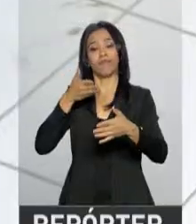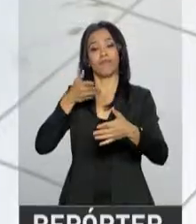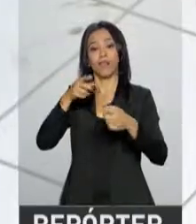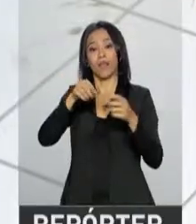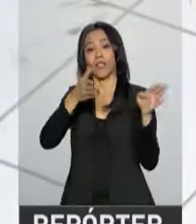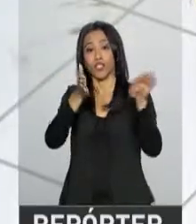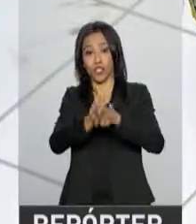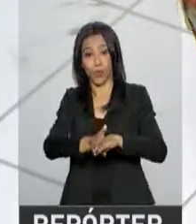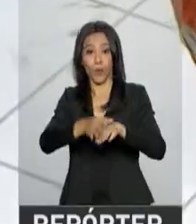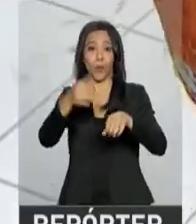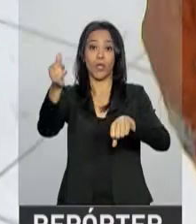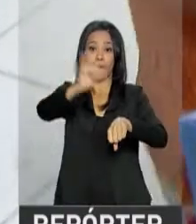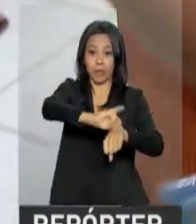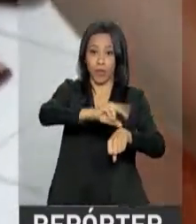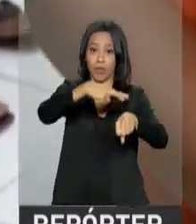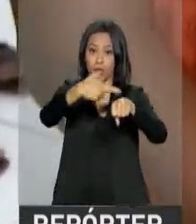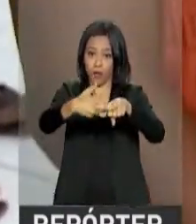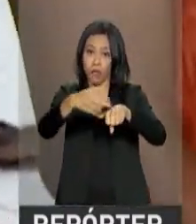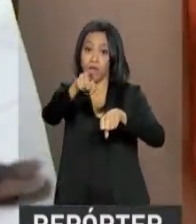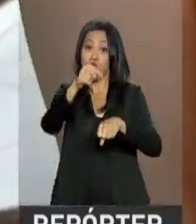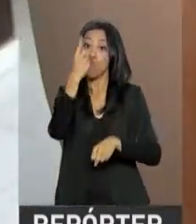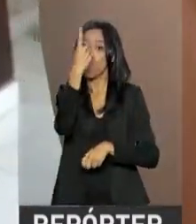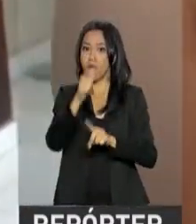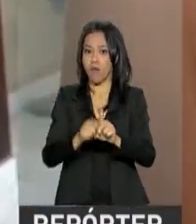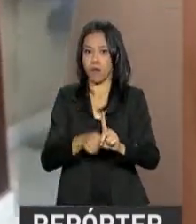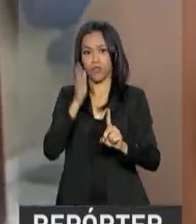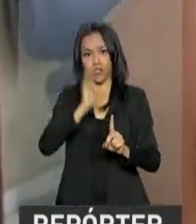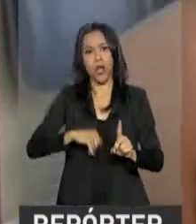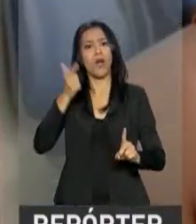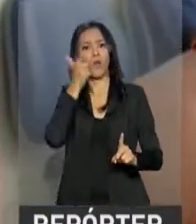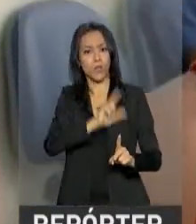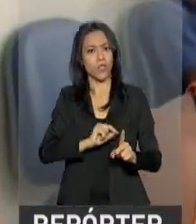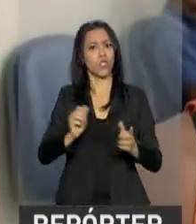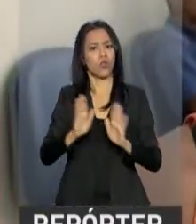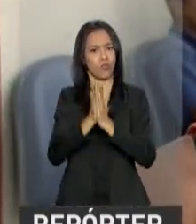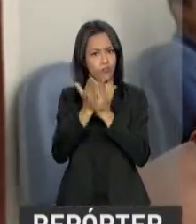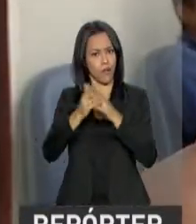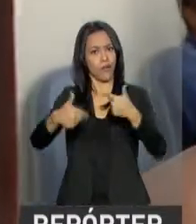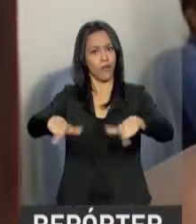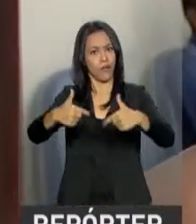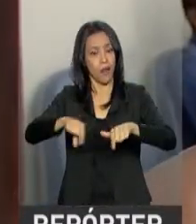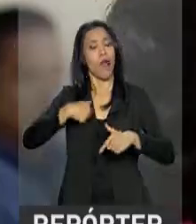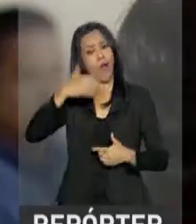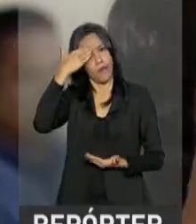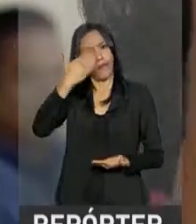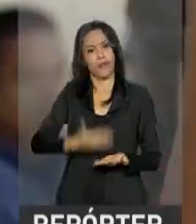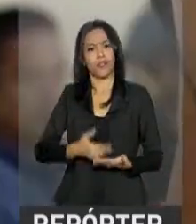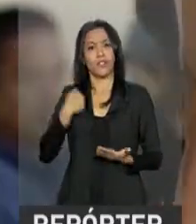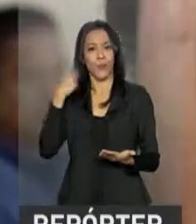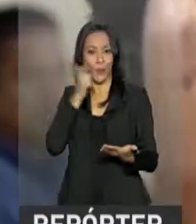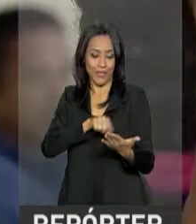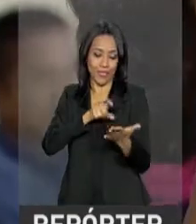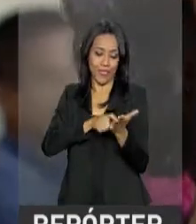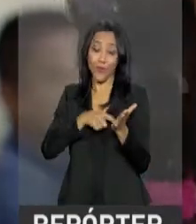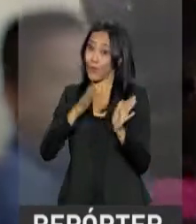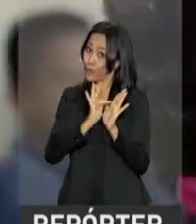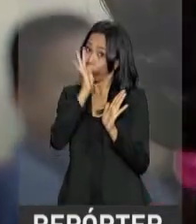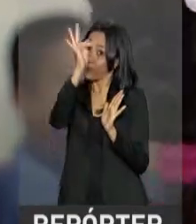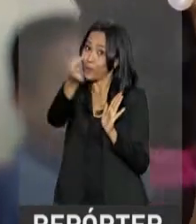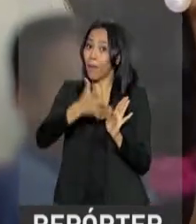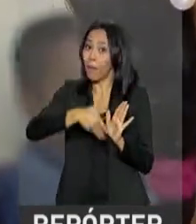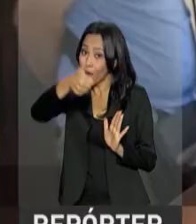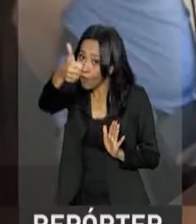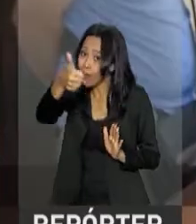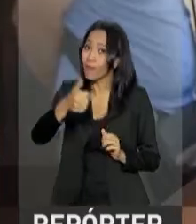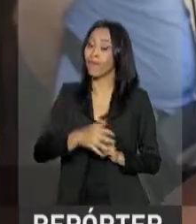chegou à boa vista menos de um mês e já está com o documento em mãos acredita que com a carteira de trabalho o futuro vai ser